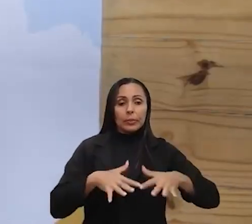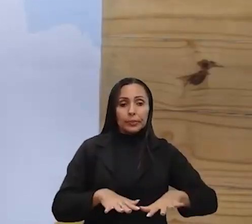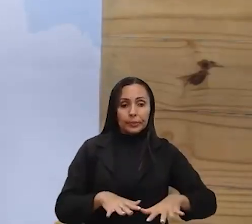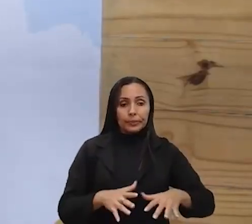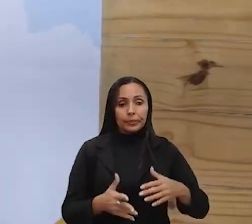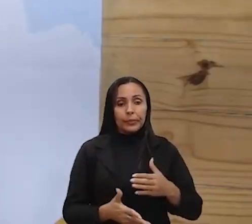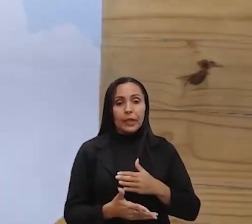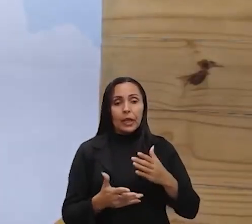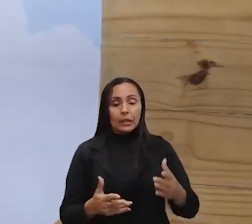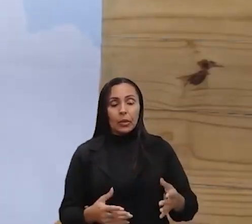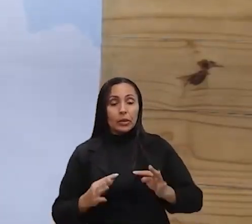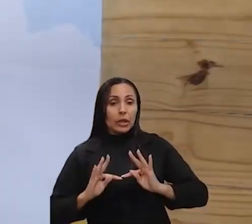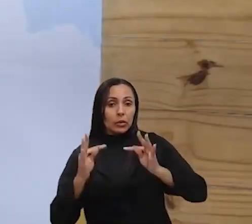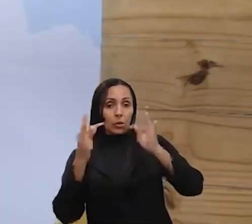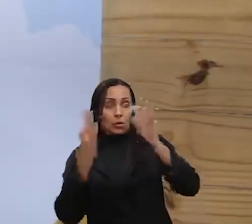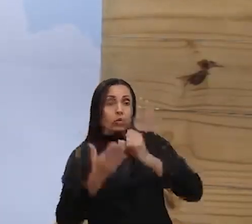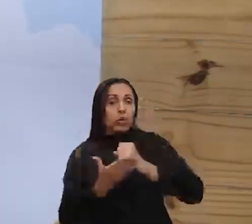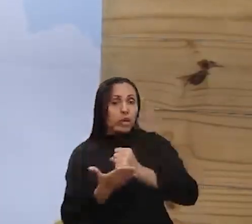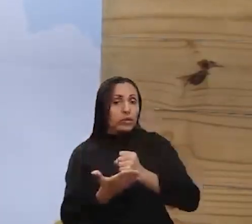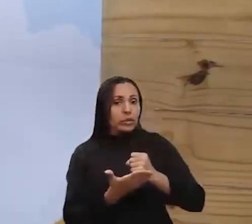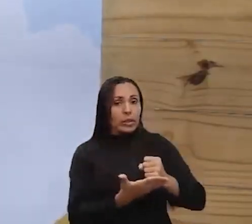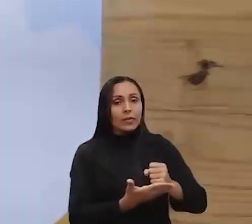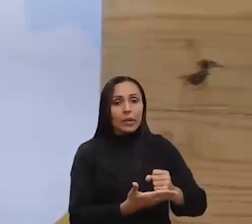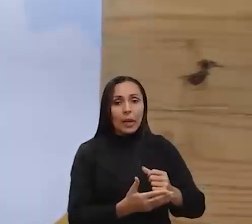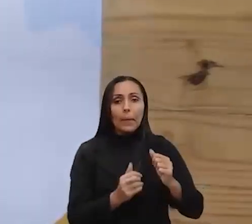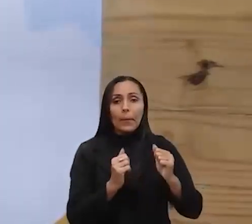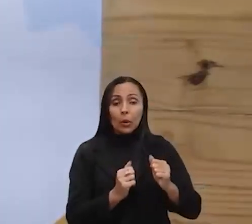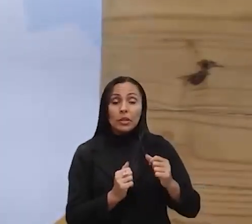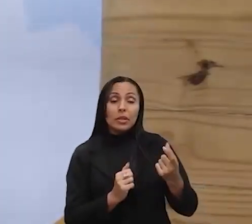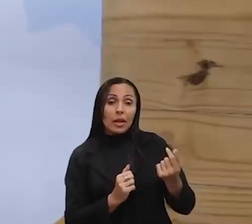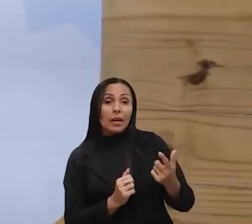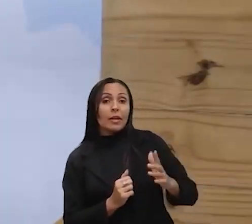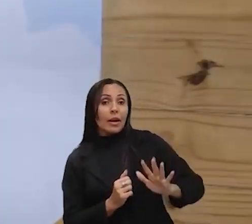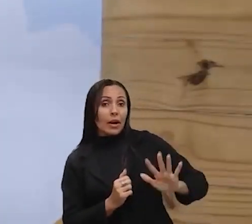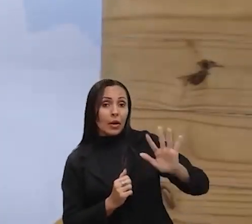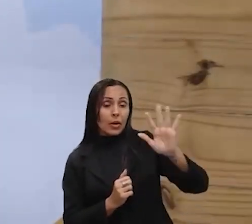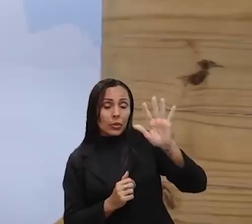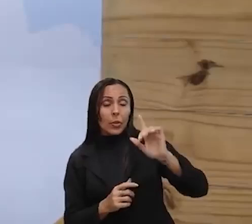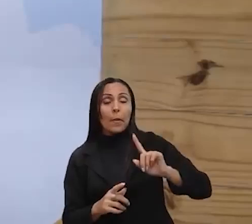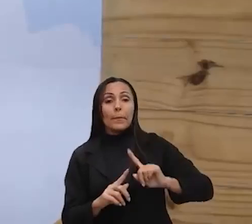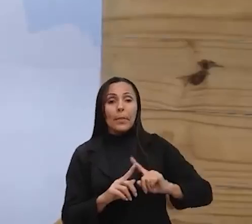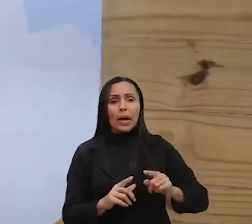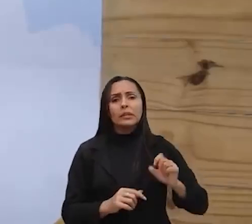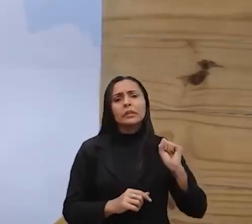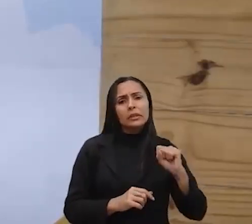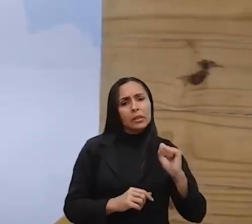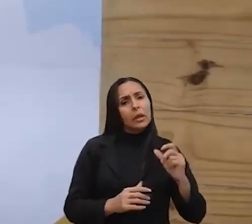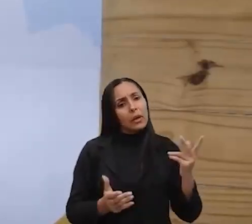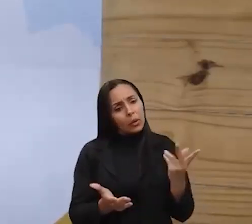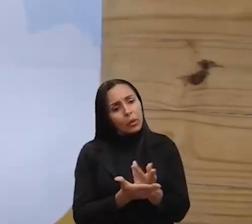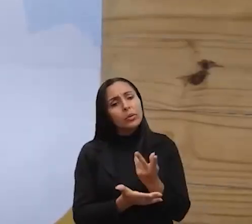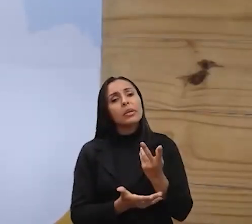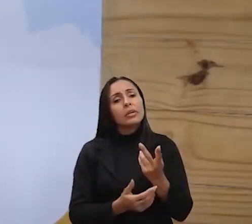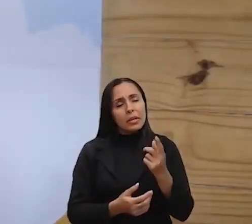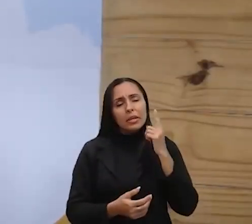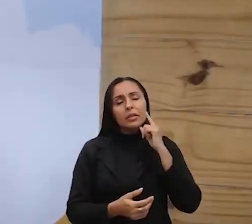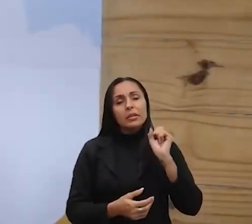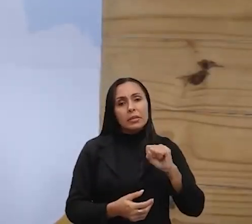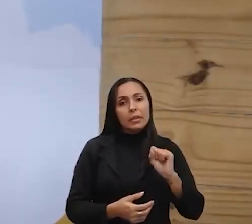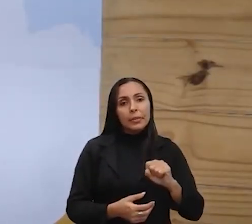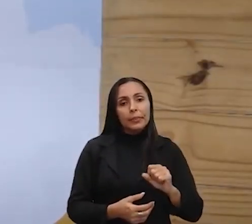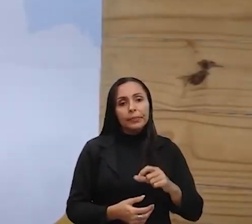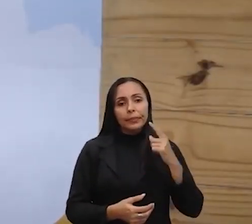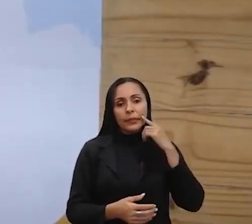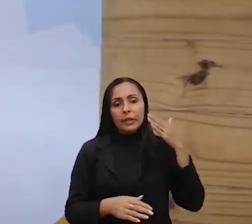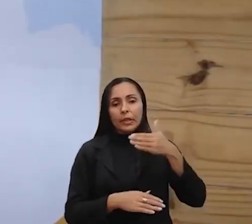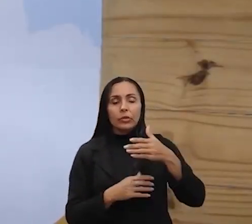tecnologia assistiva é algo que ele pode ser caro, mas é algo que pode sim acontecer, sim ser feito